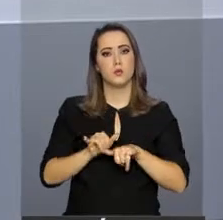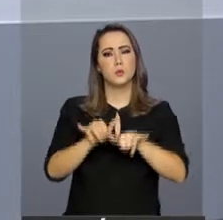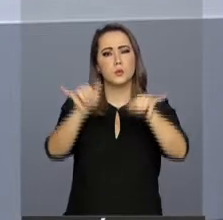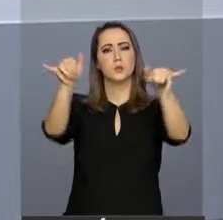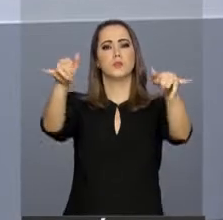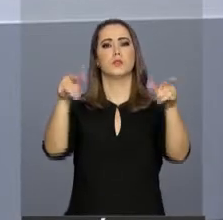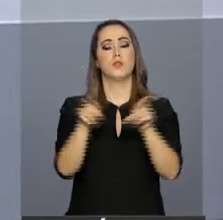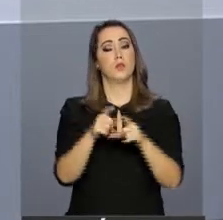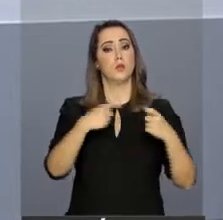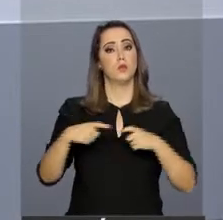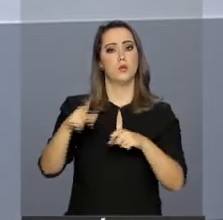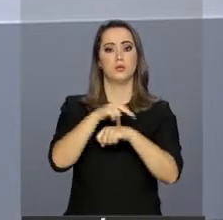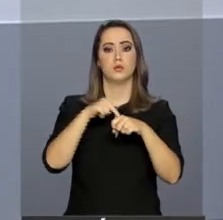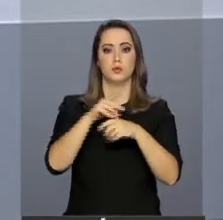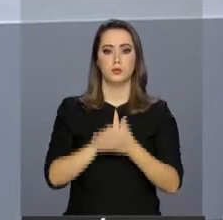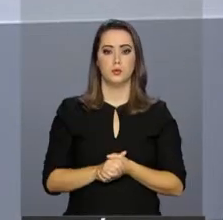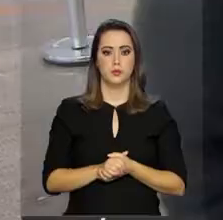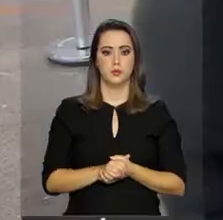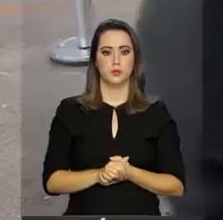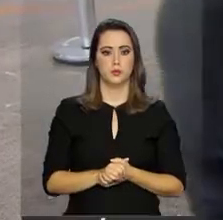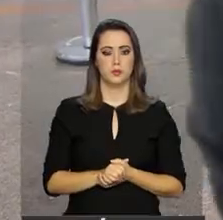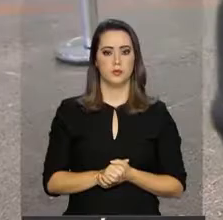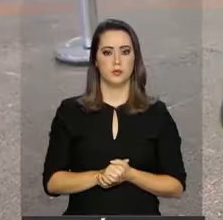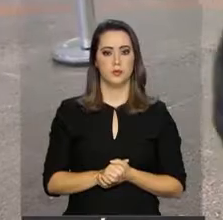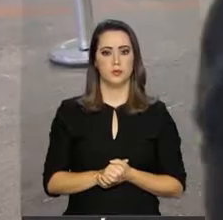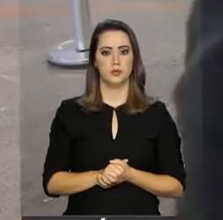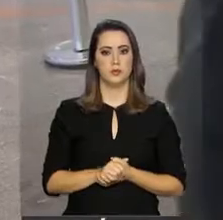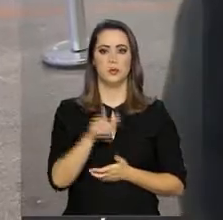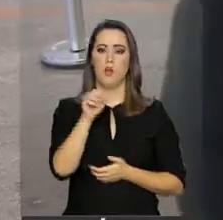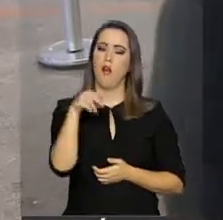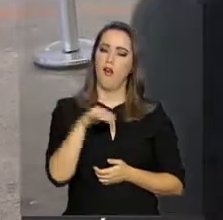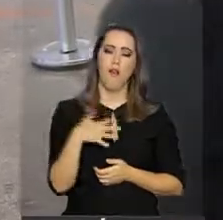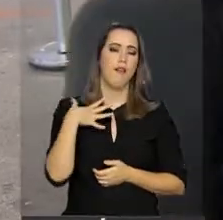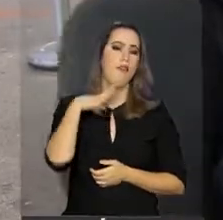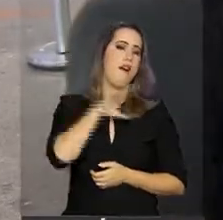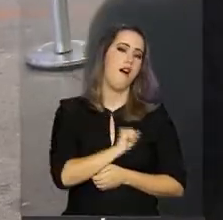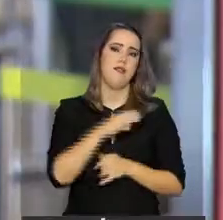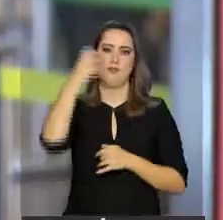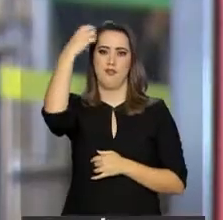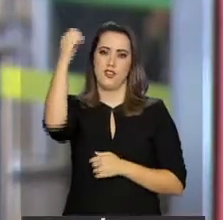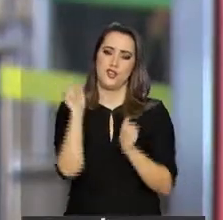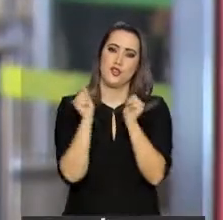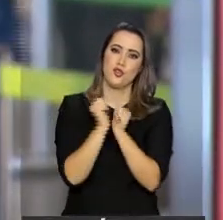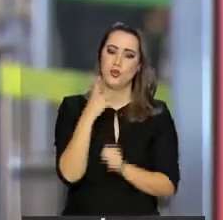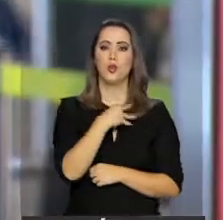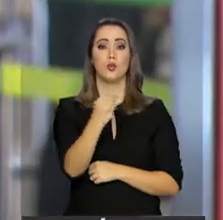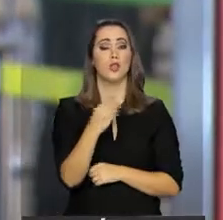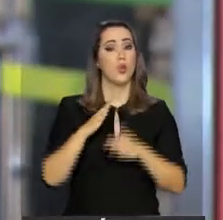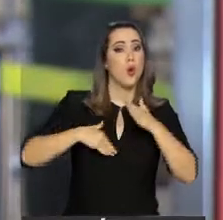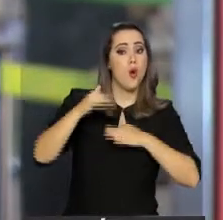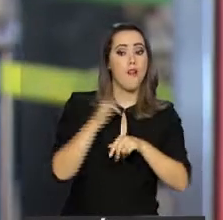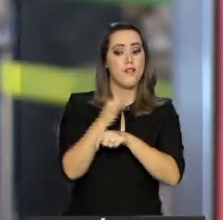nos principais terminais aéreos do país anne adora viajar com os filhos qualquer folga no trabalho